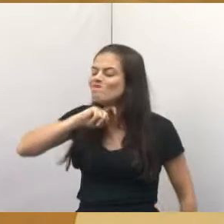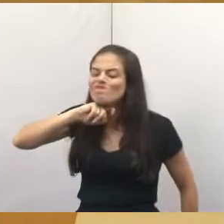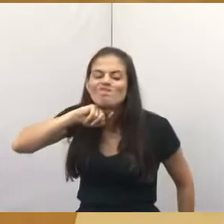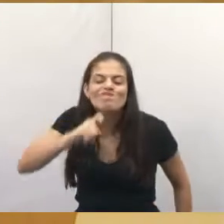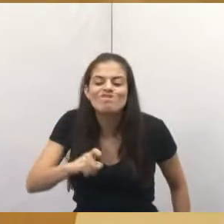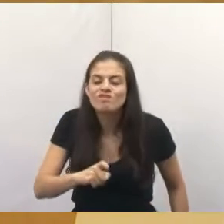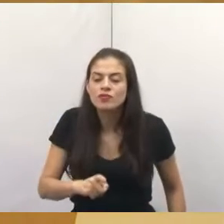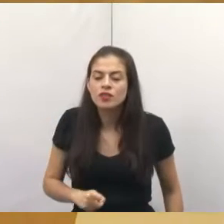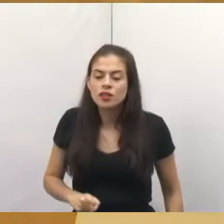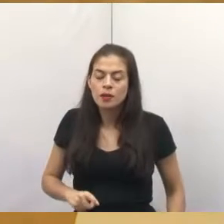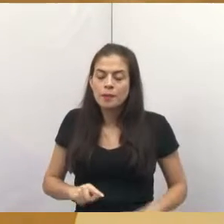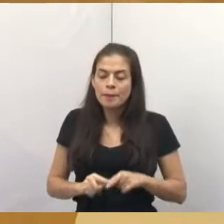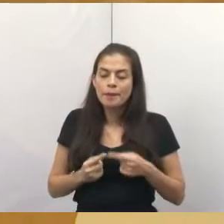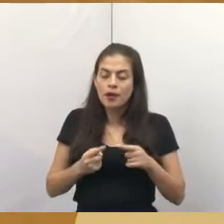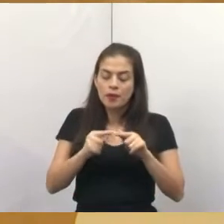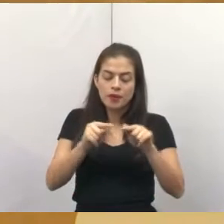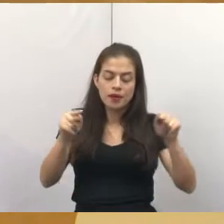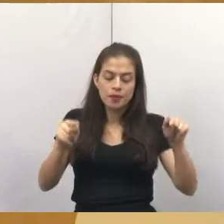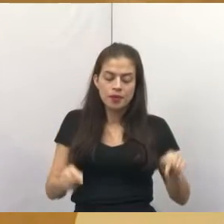do gabinete.